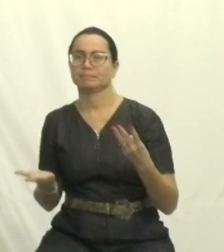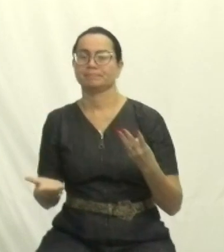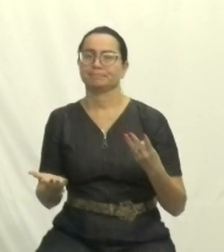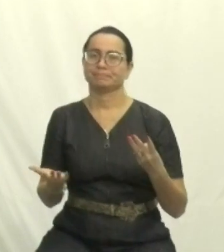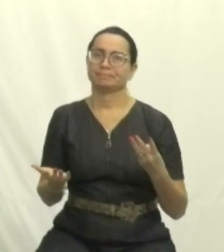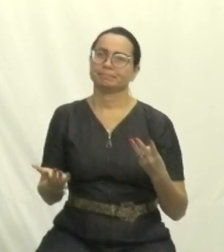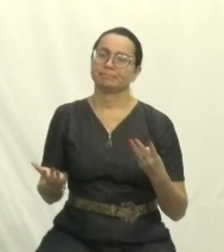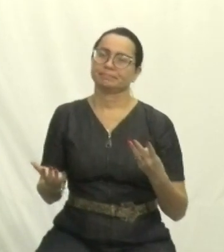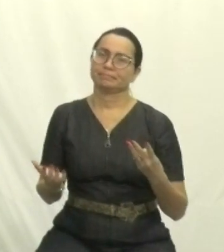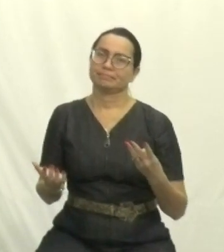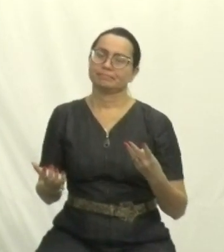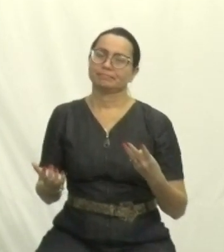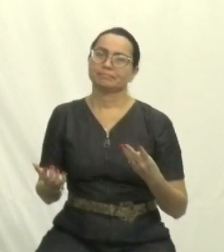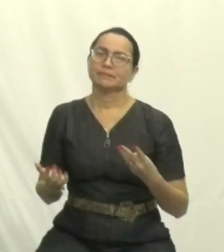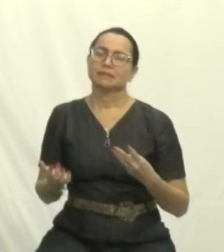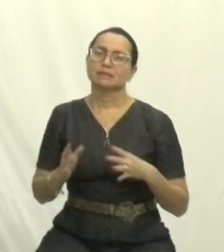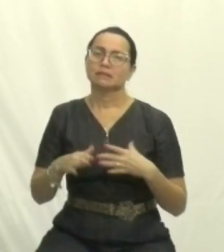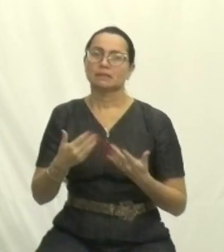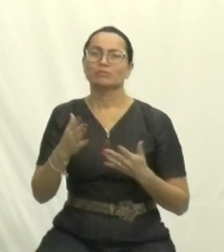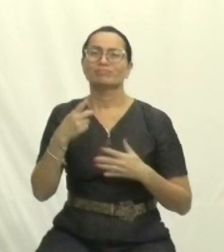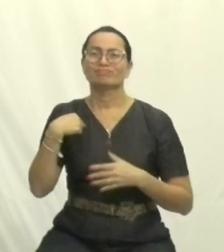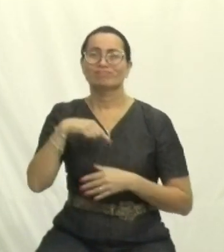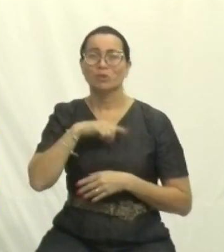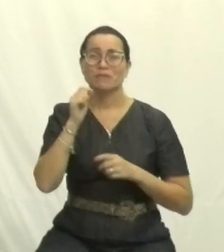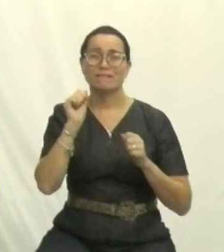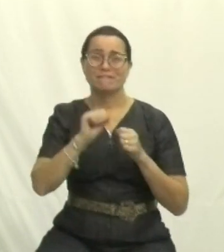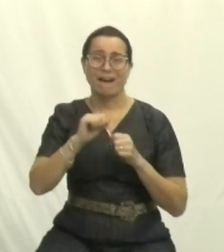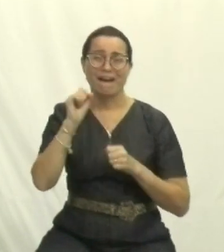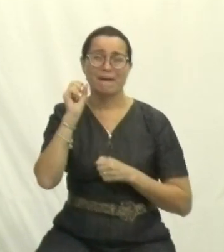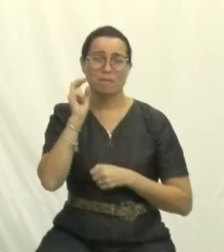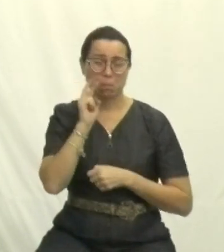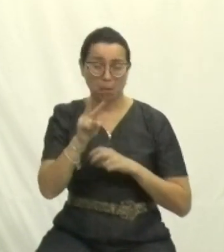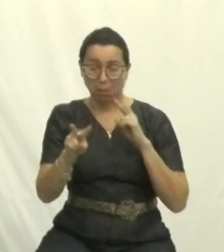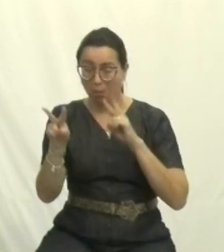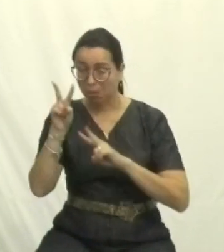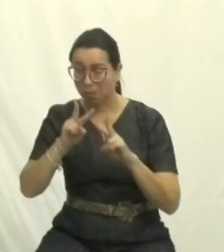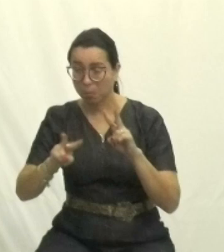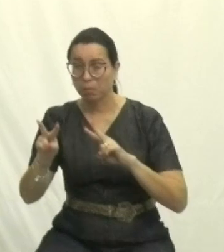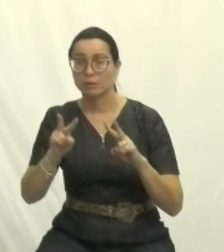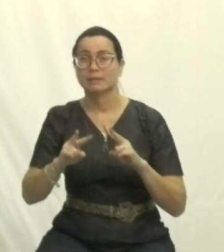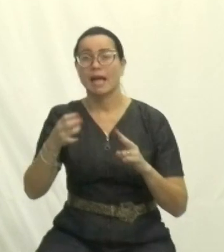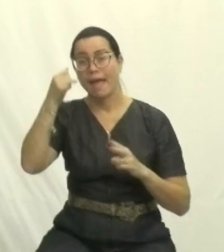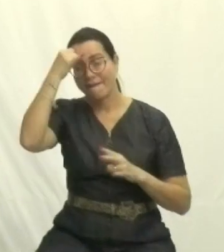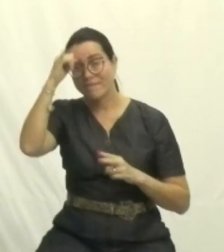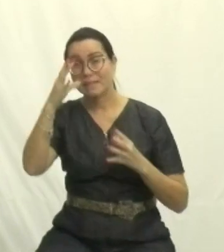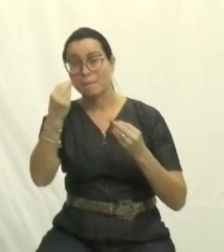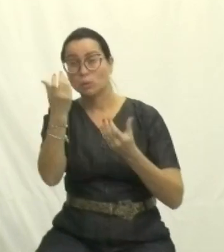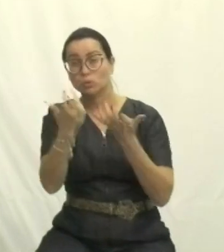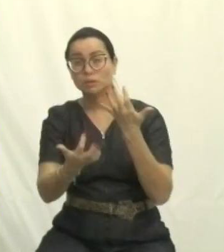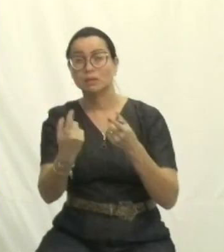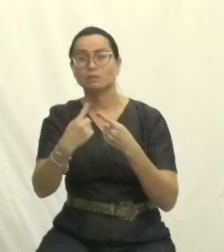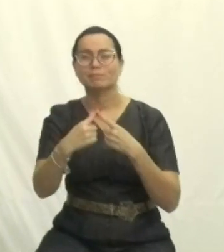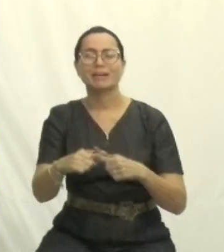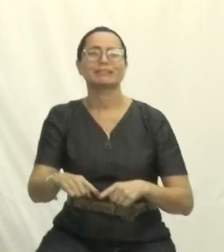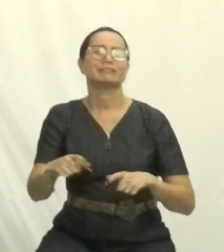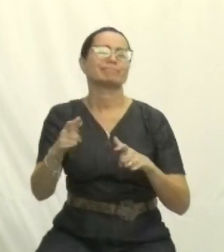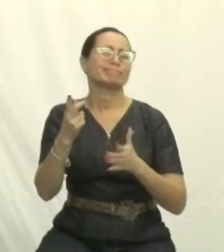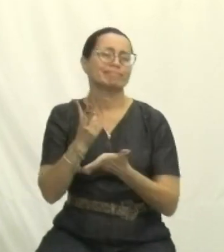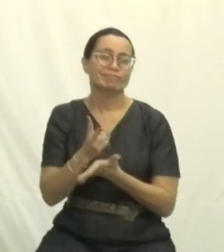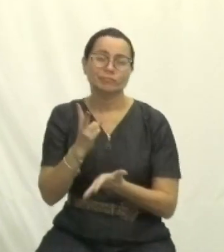então previne muito, e mesmo assim a gente tem uma quantidade de incêndios ainda aumentada. Mais de